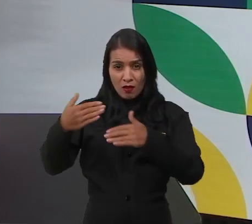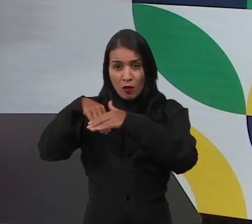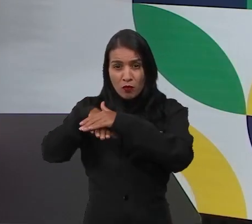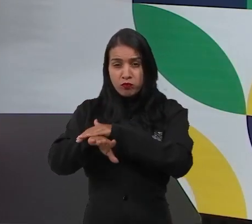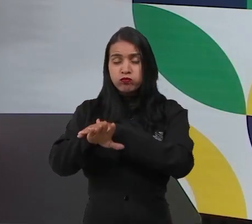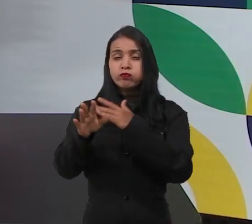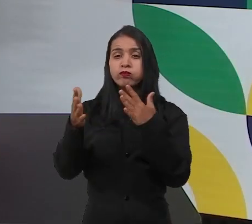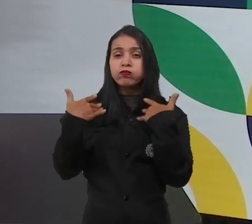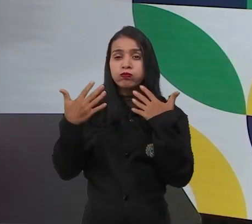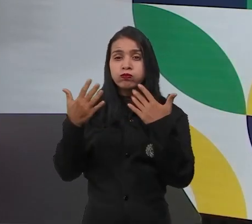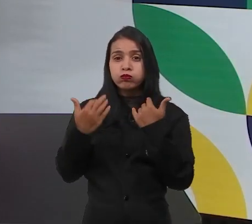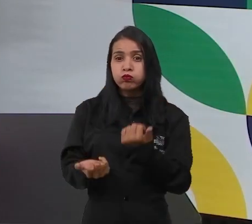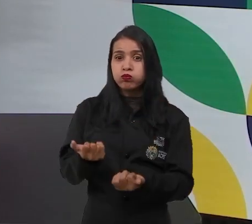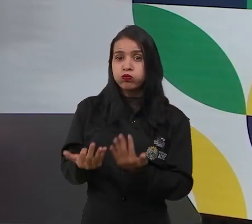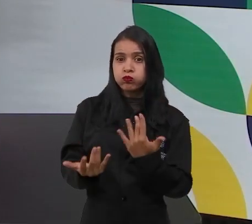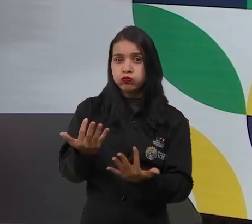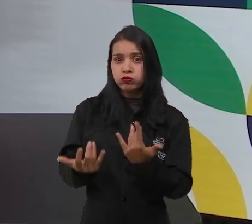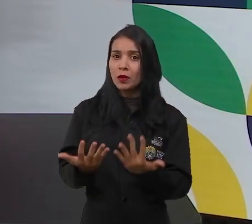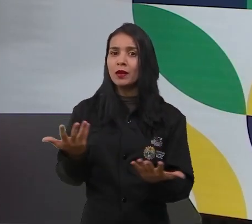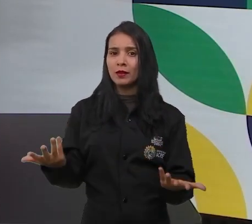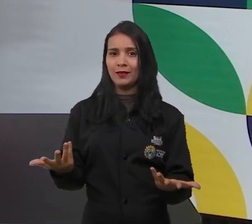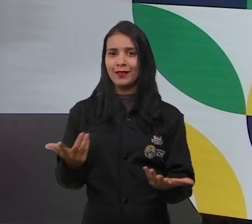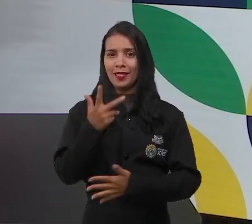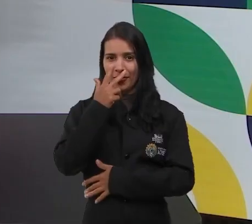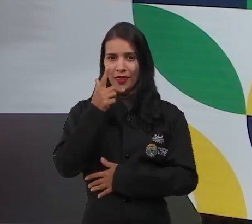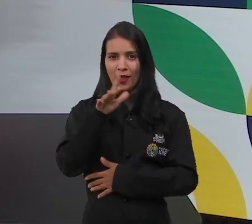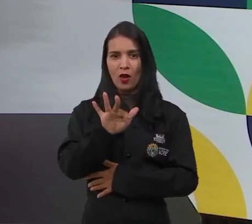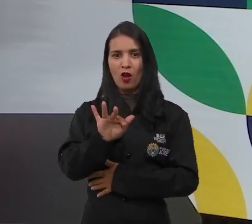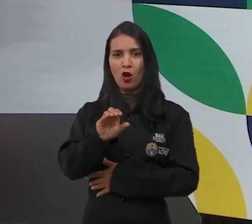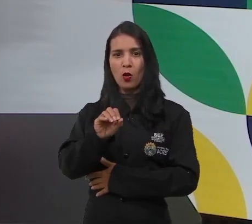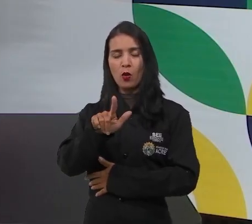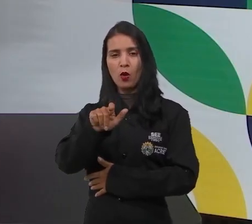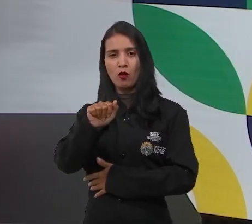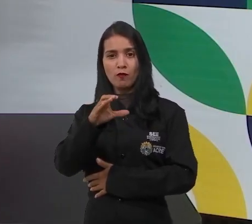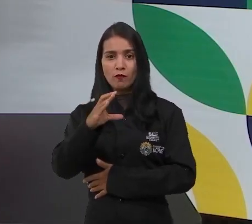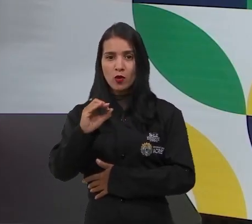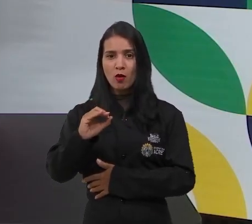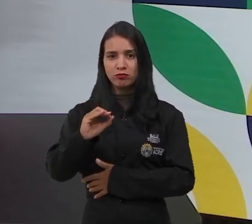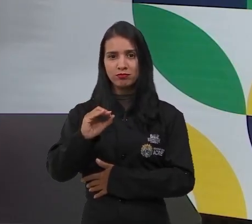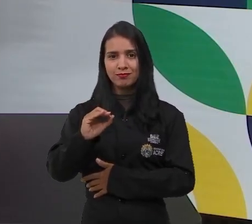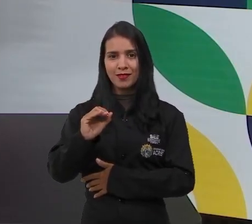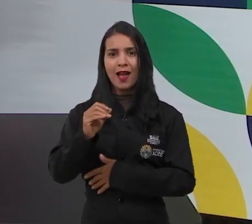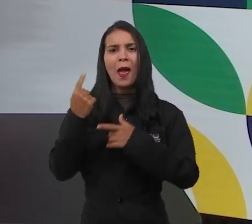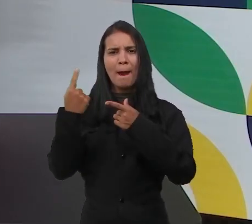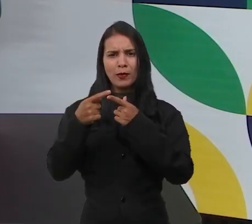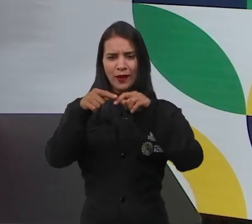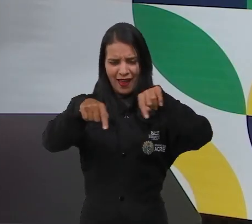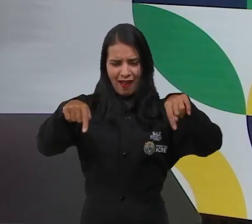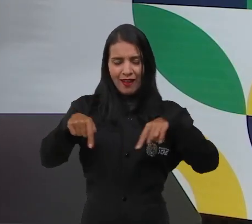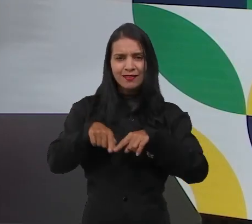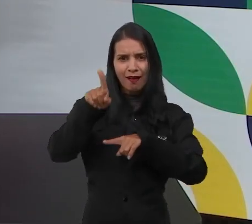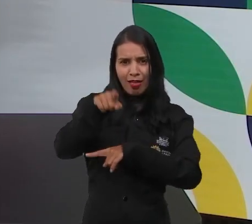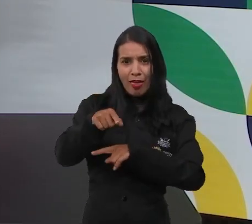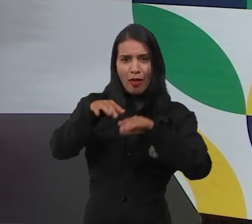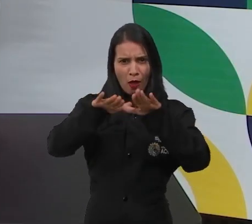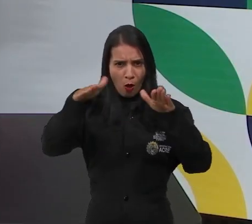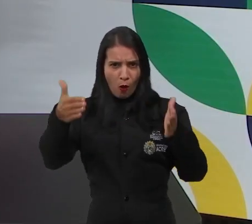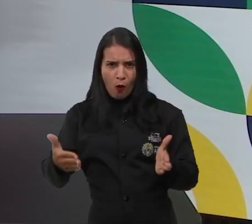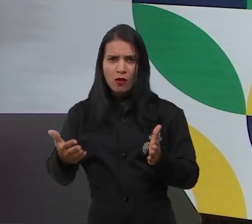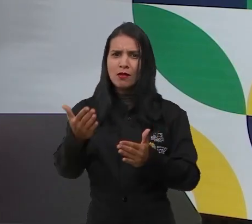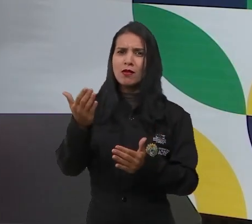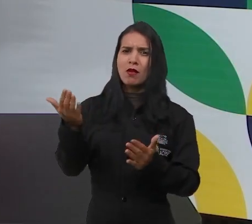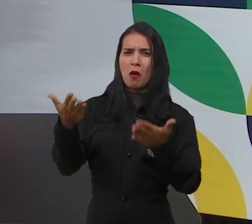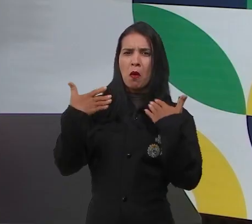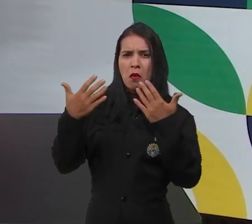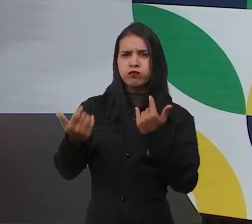fogão, horno, fogão na língua espanhola. A sala não é um forno, porque é uma sala, né? Se fosse sala